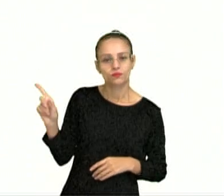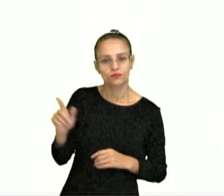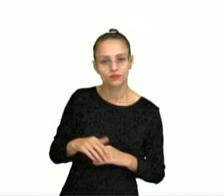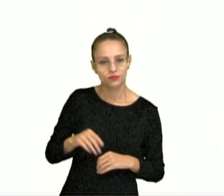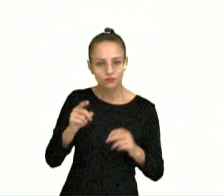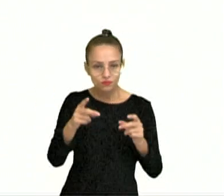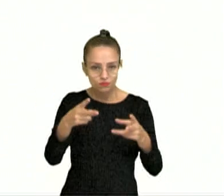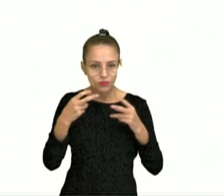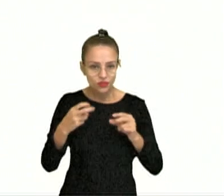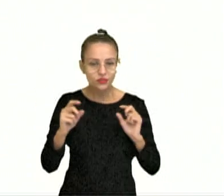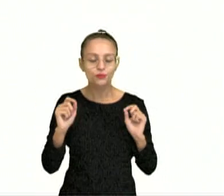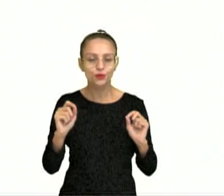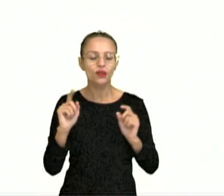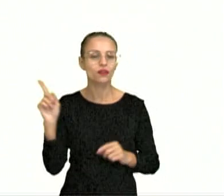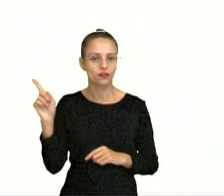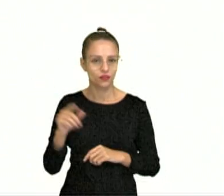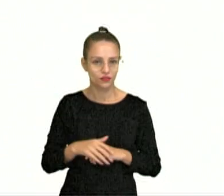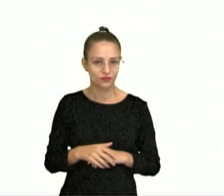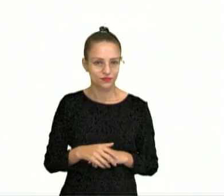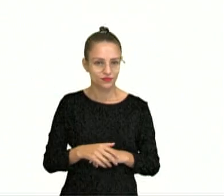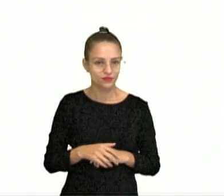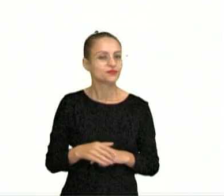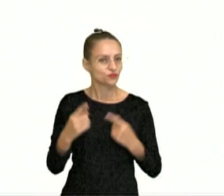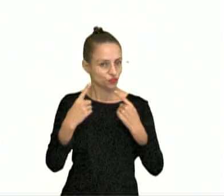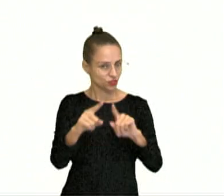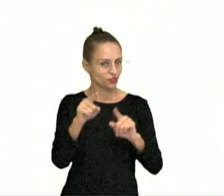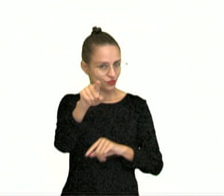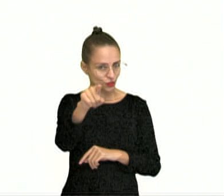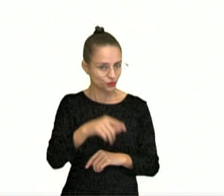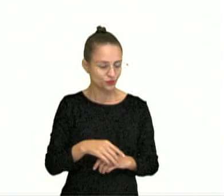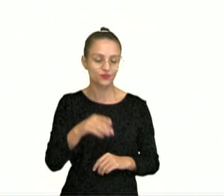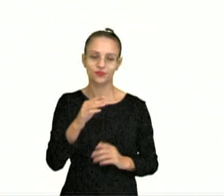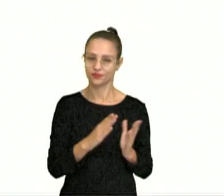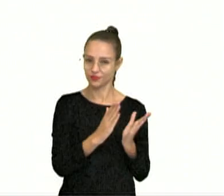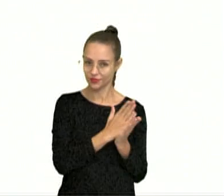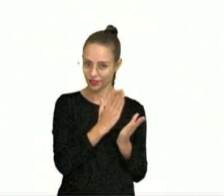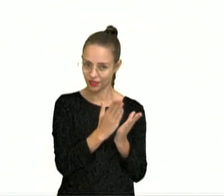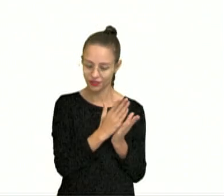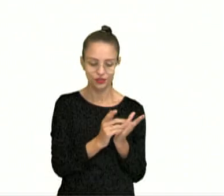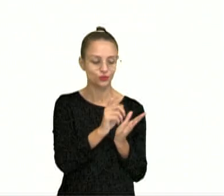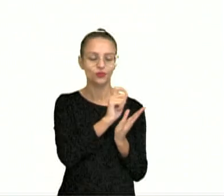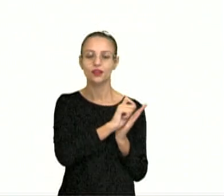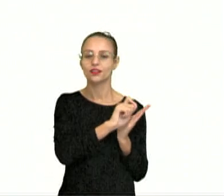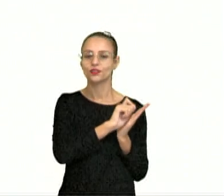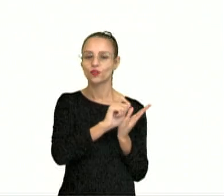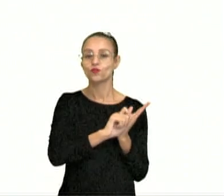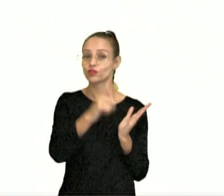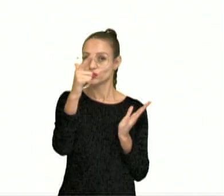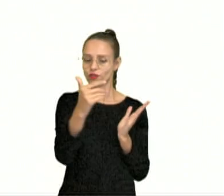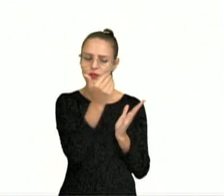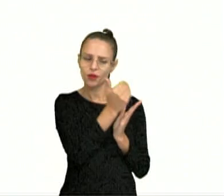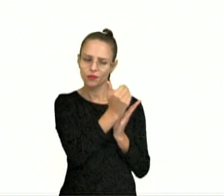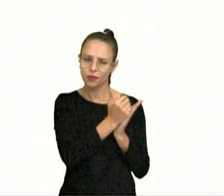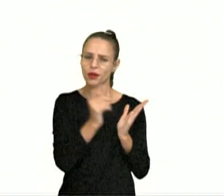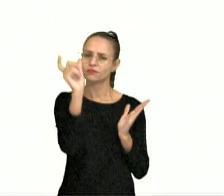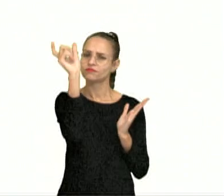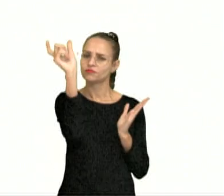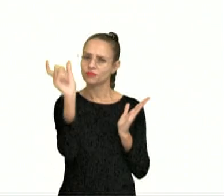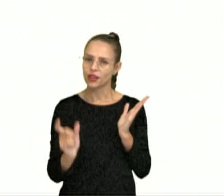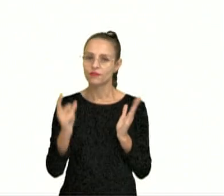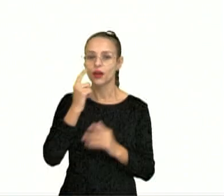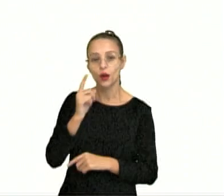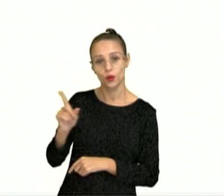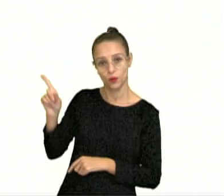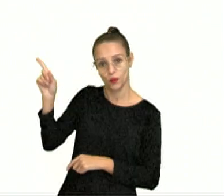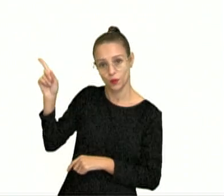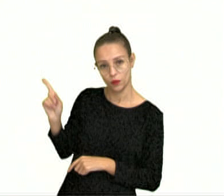vocês percebem? Vamos para aquele desafio? Pega o caderno. Vamos fazer a nova lista com palavras. Olhe